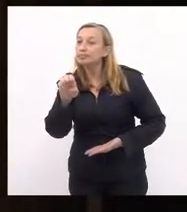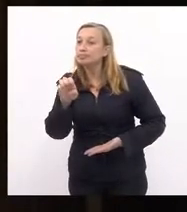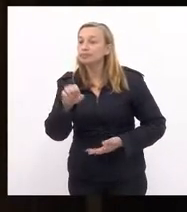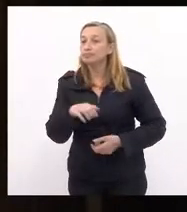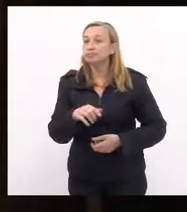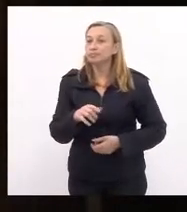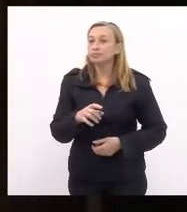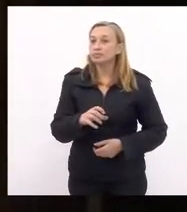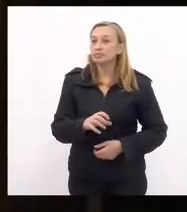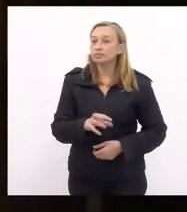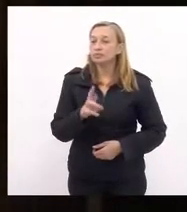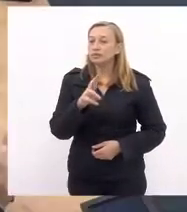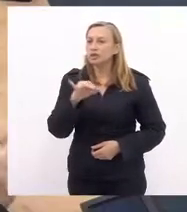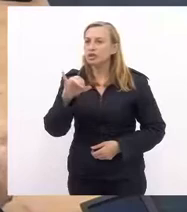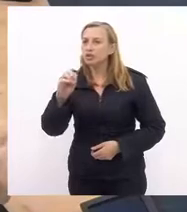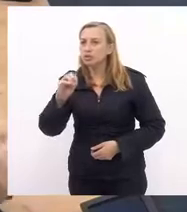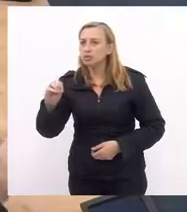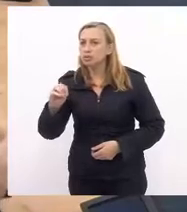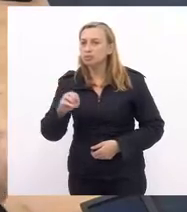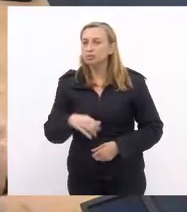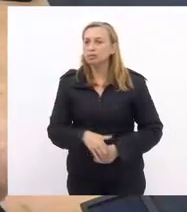Rizzo.